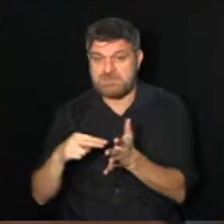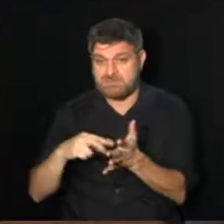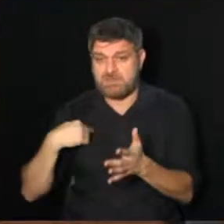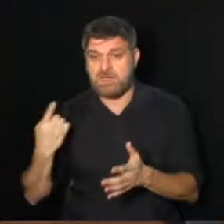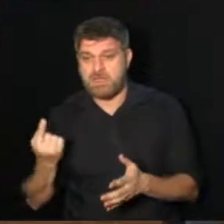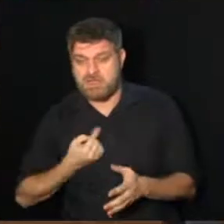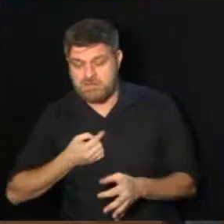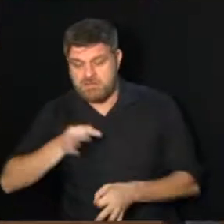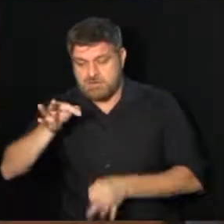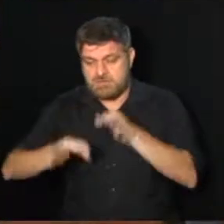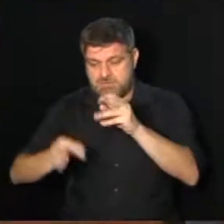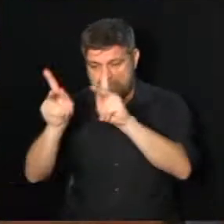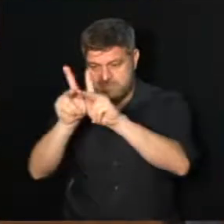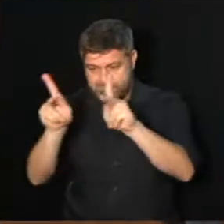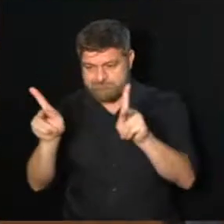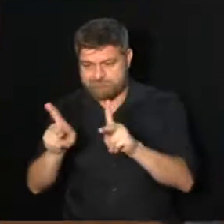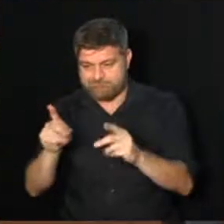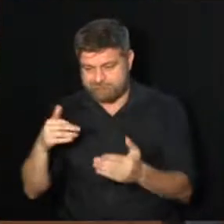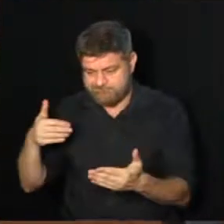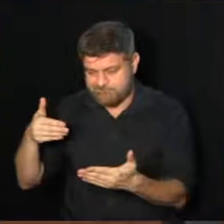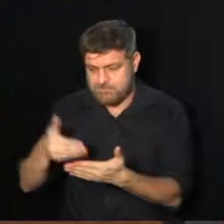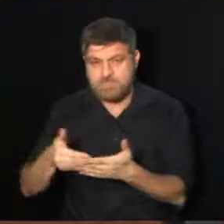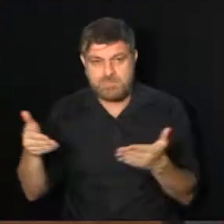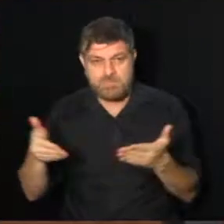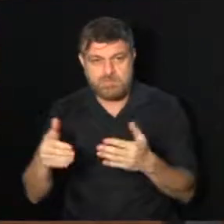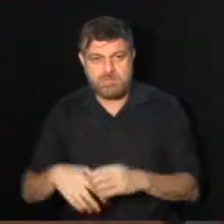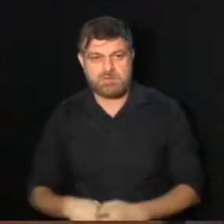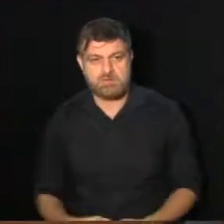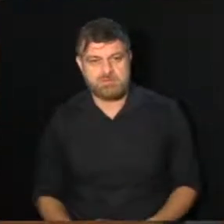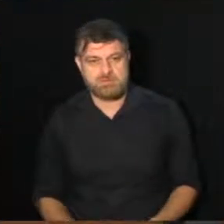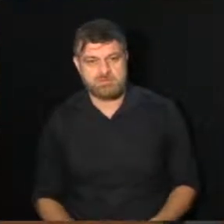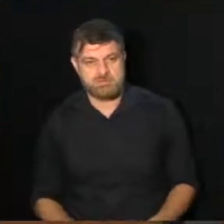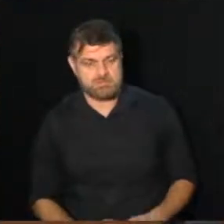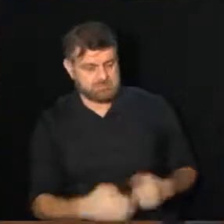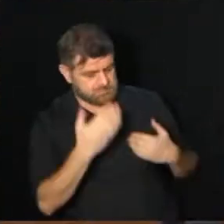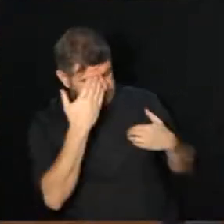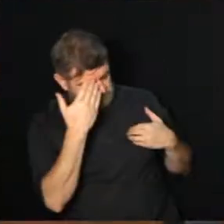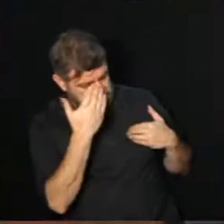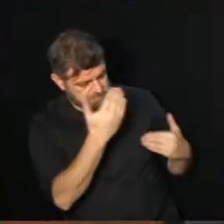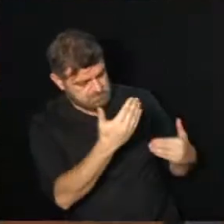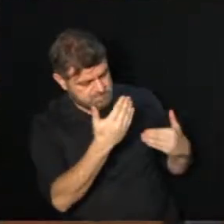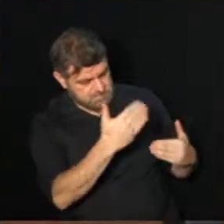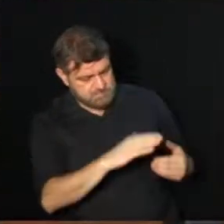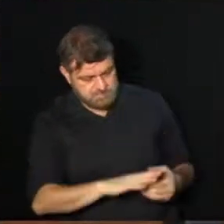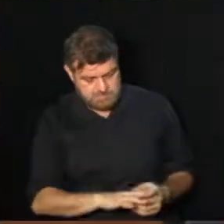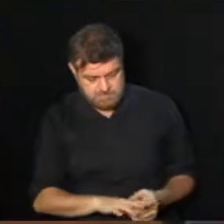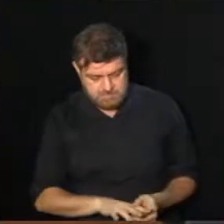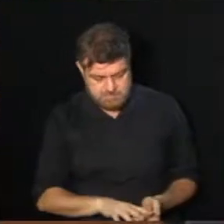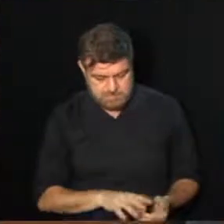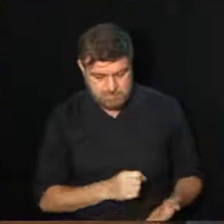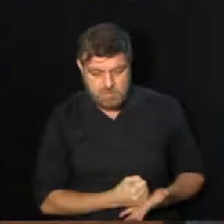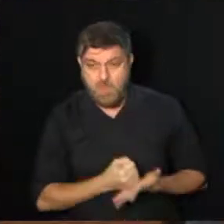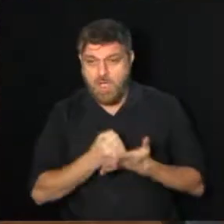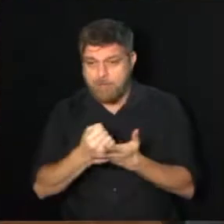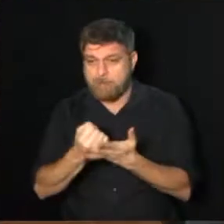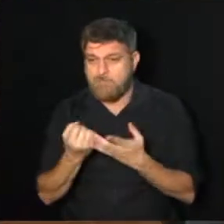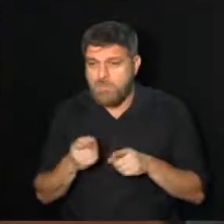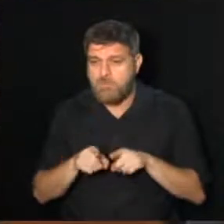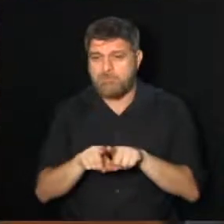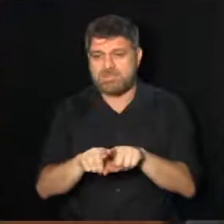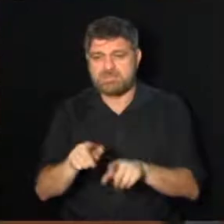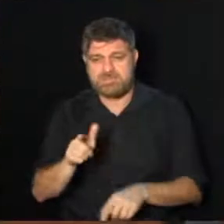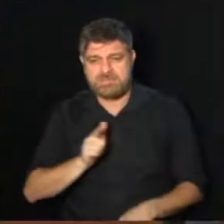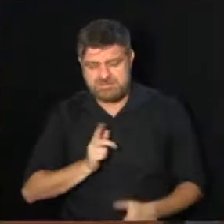até chegarmos no dia de hoje aqui. Fernão, muito agradecido por todo o apoio, por toda a parceria que nós